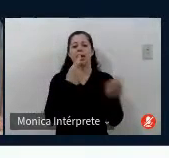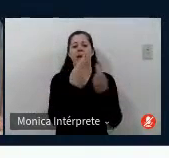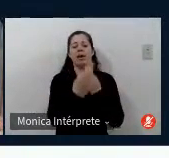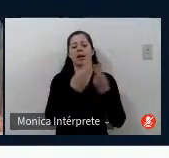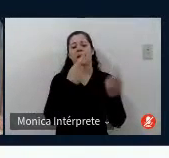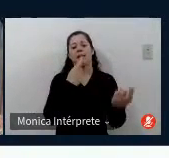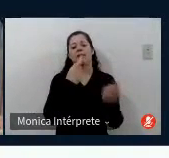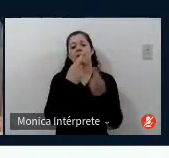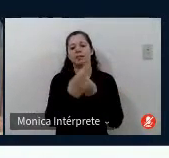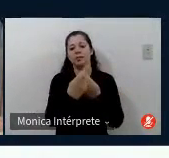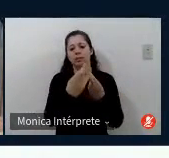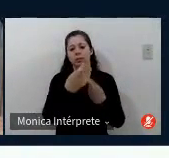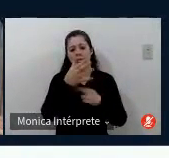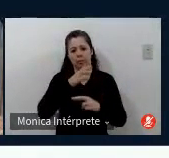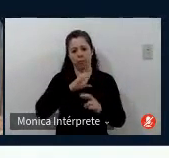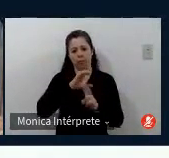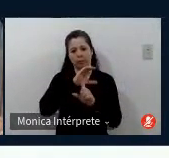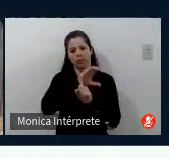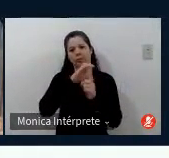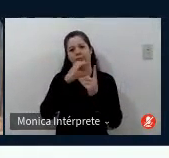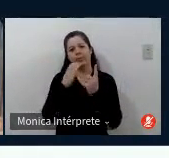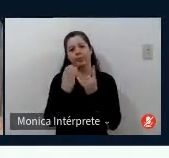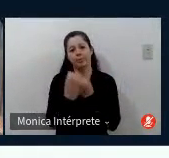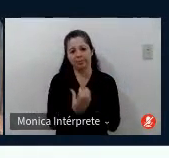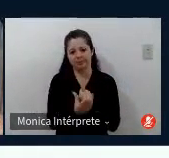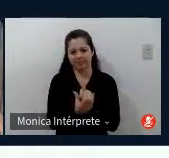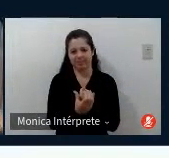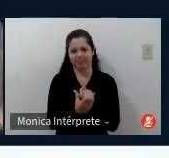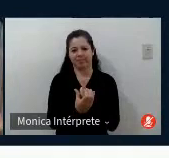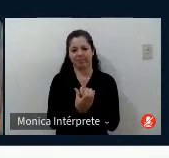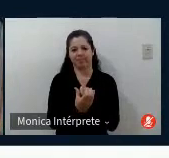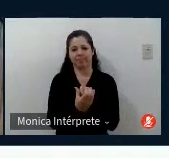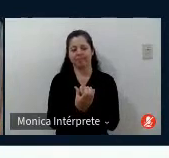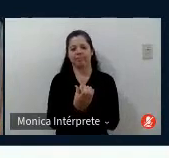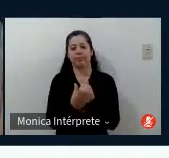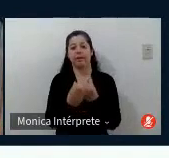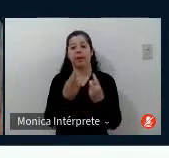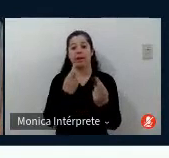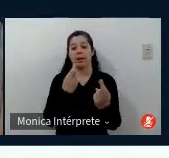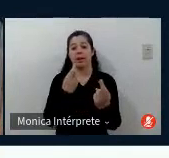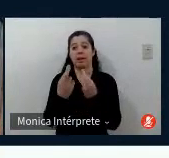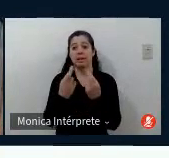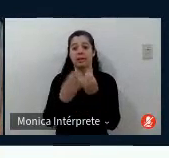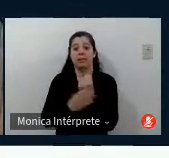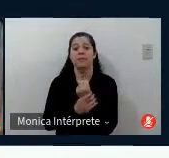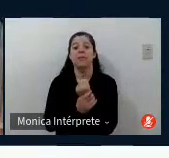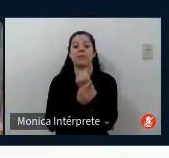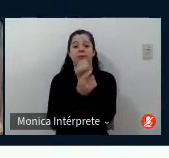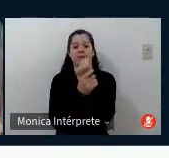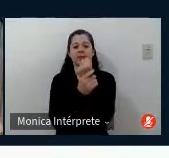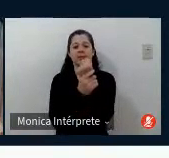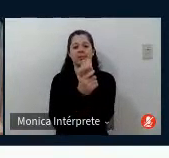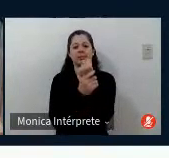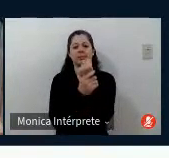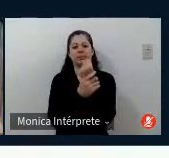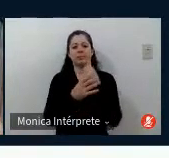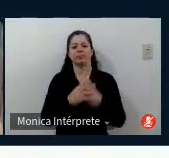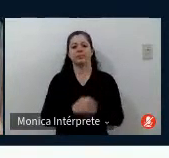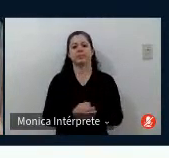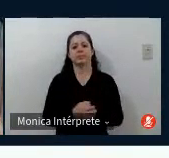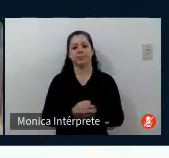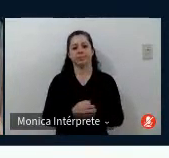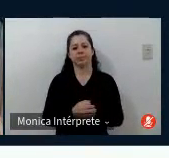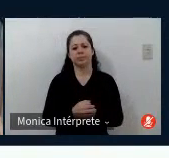ela atua, efetivando ainda mais, né, a sua missão e suas finalidades. A gente sabe